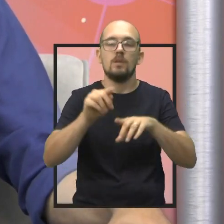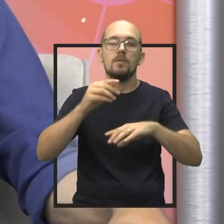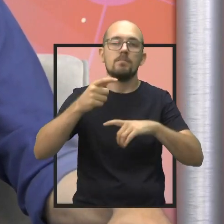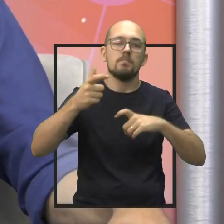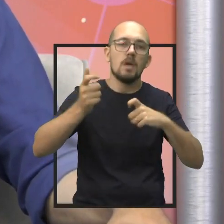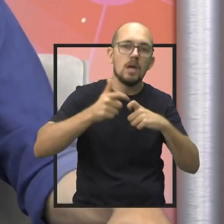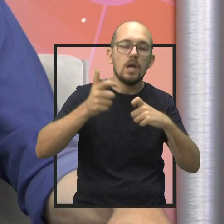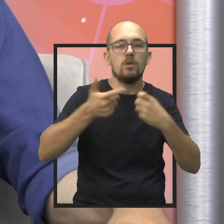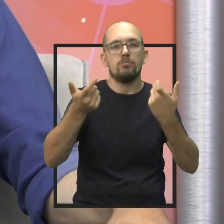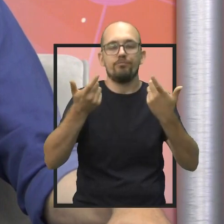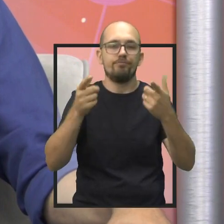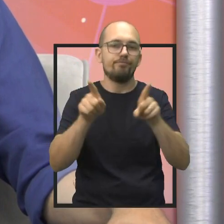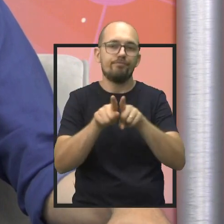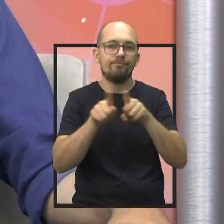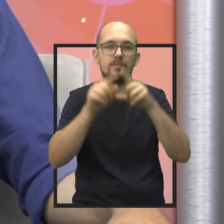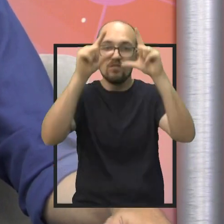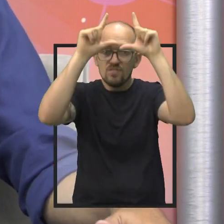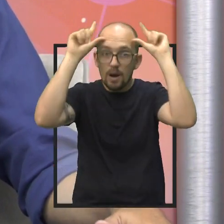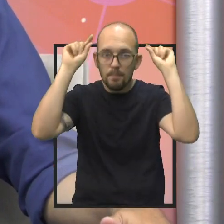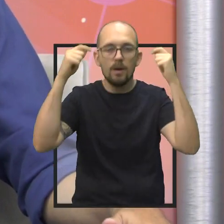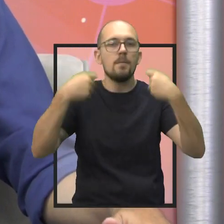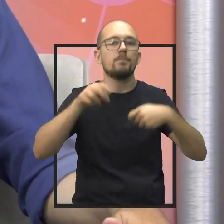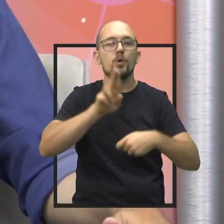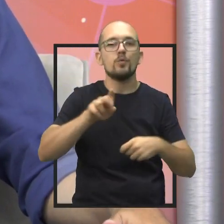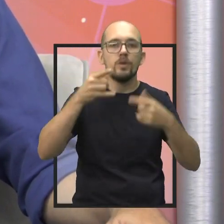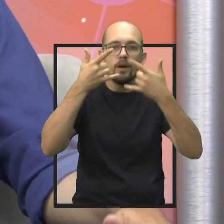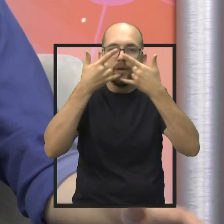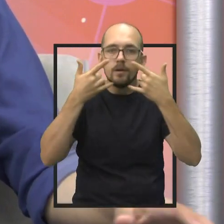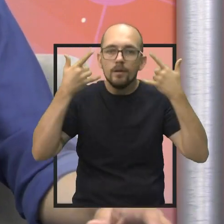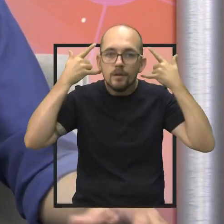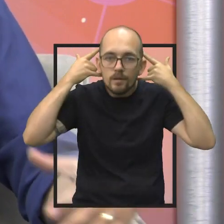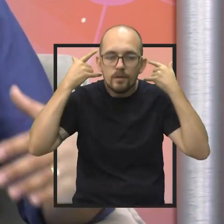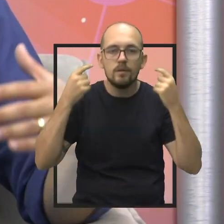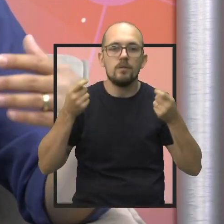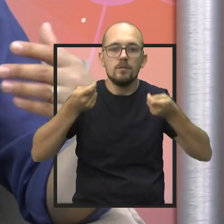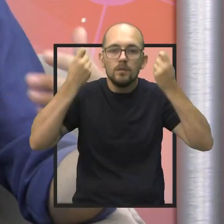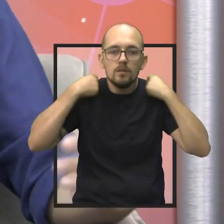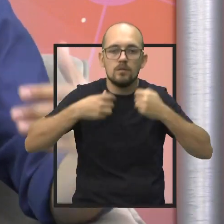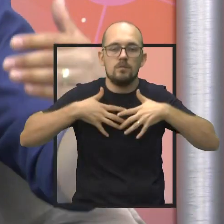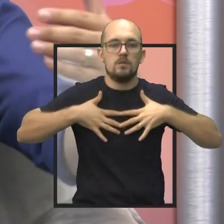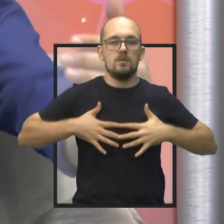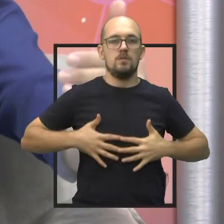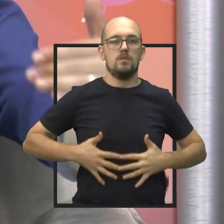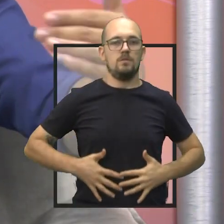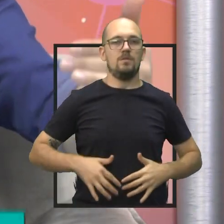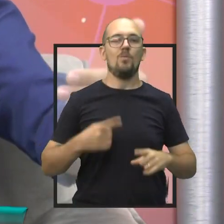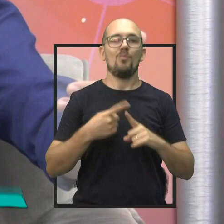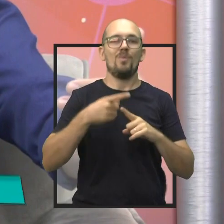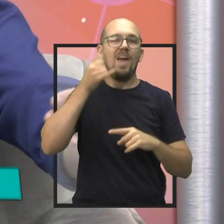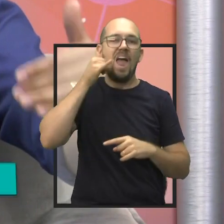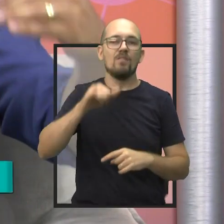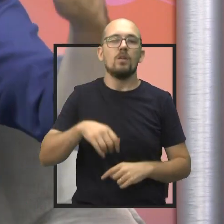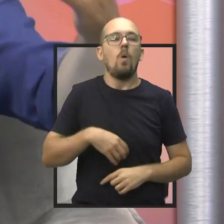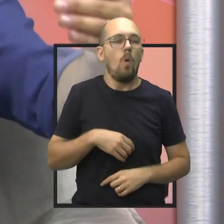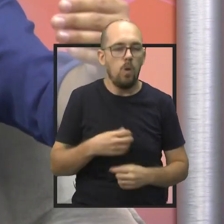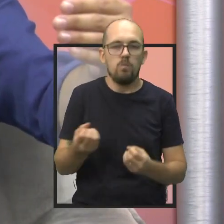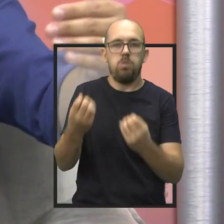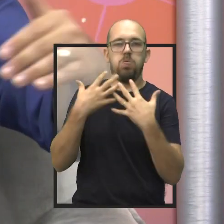na precaução por aerosol e contato, né, que é a máscara N95, avental. Esse paciente é atendido com